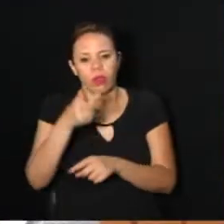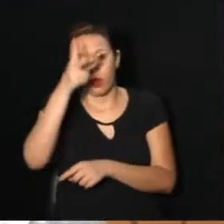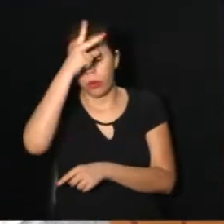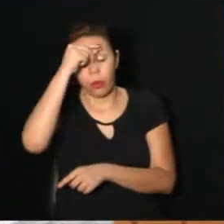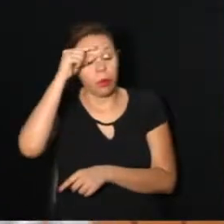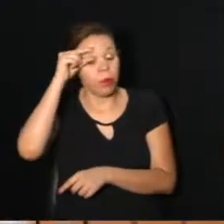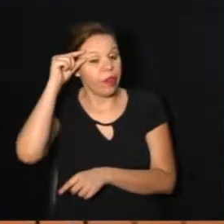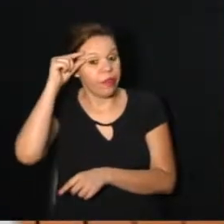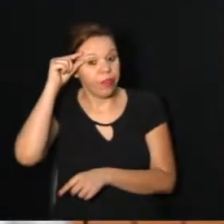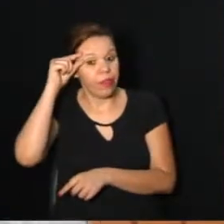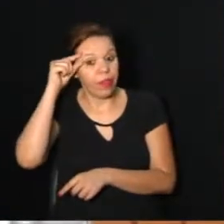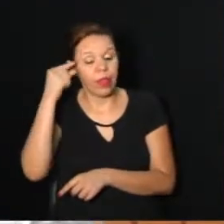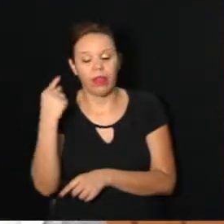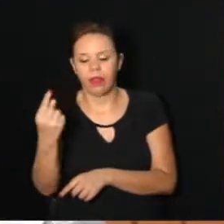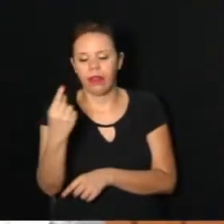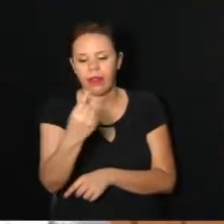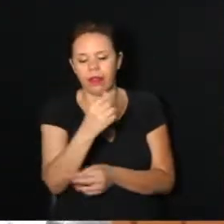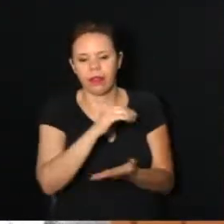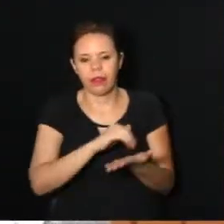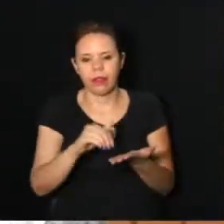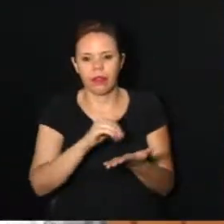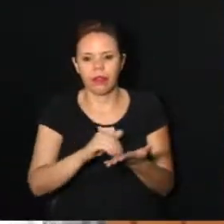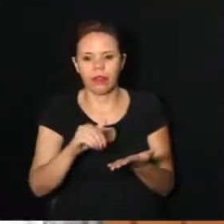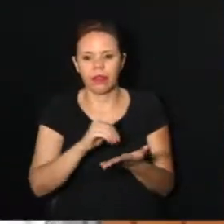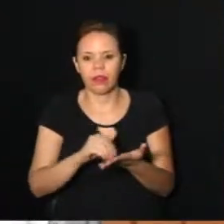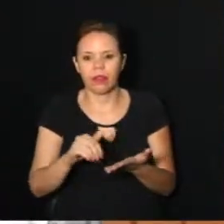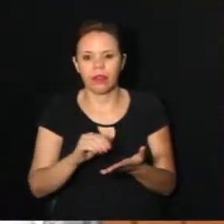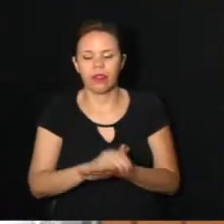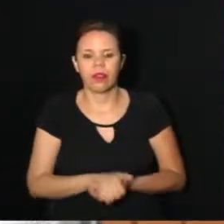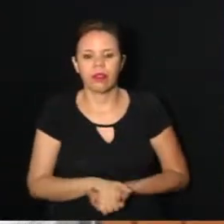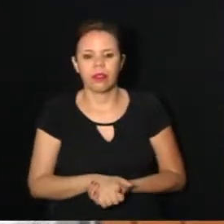que cada secretário renovasse